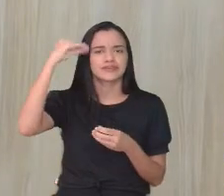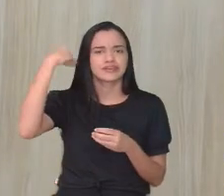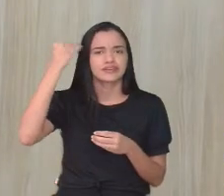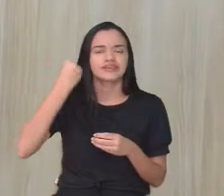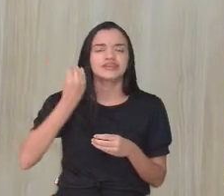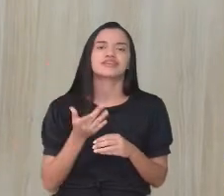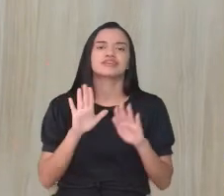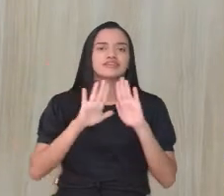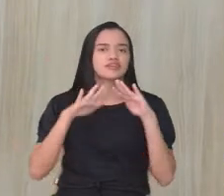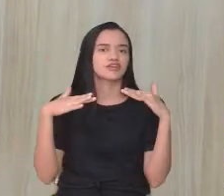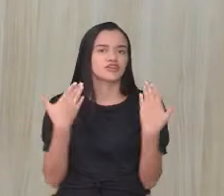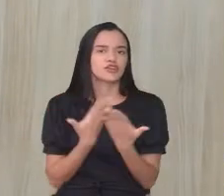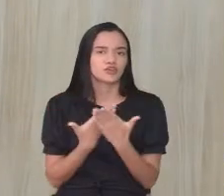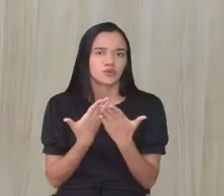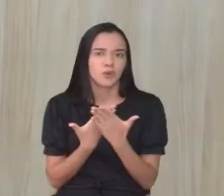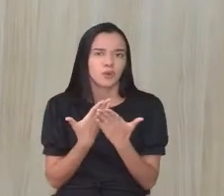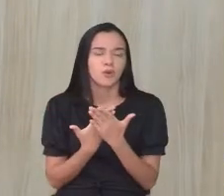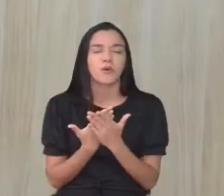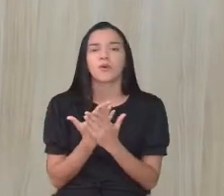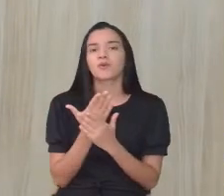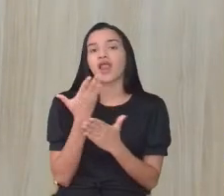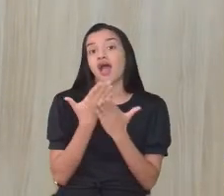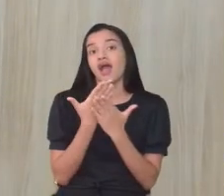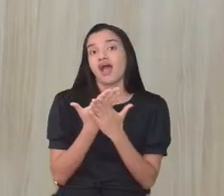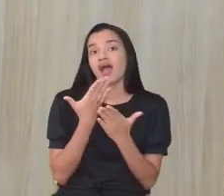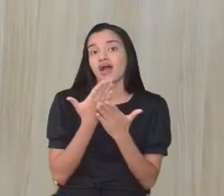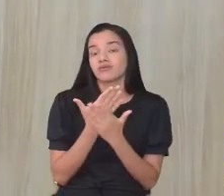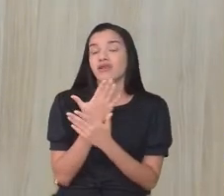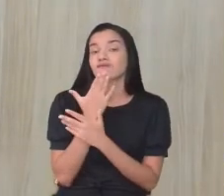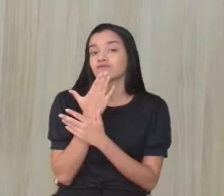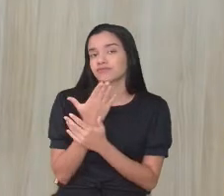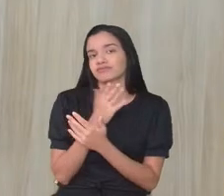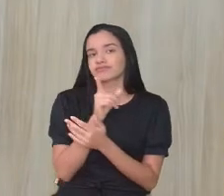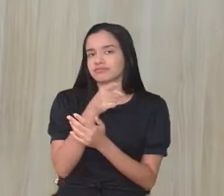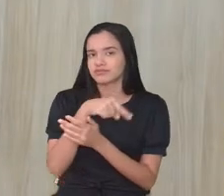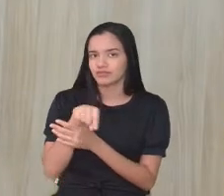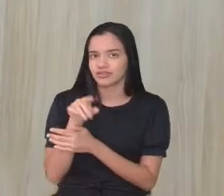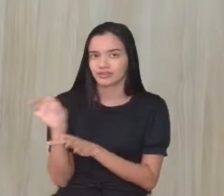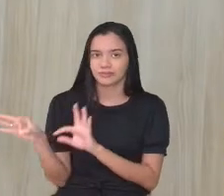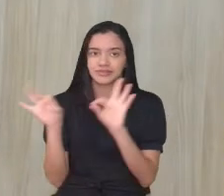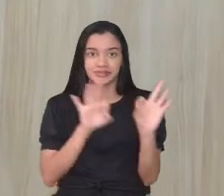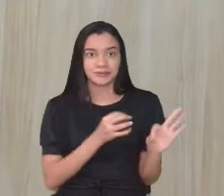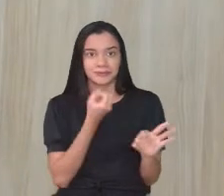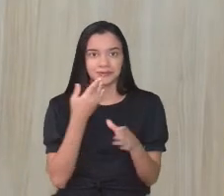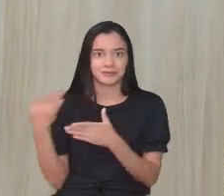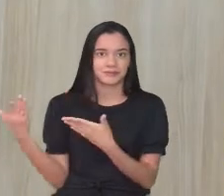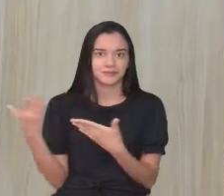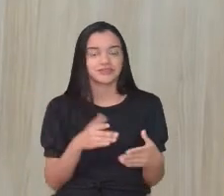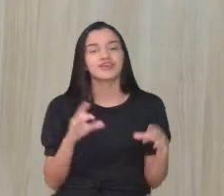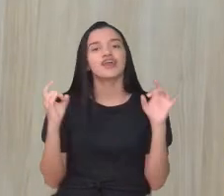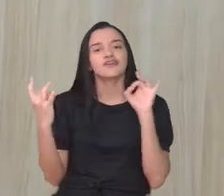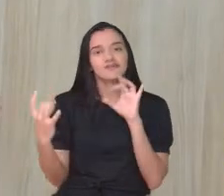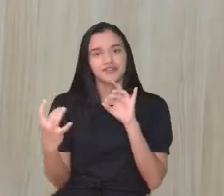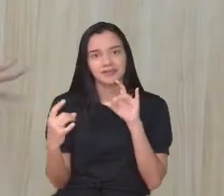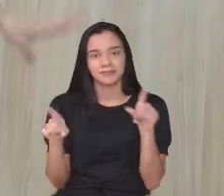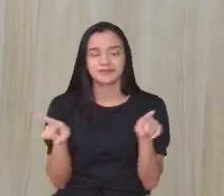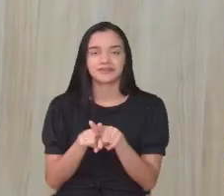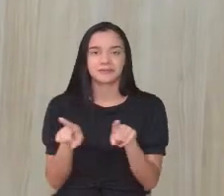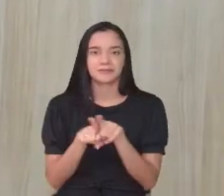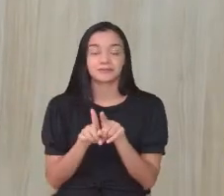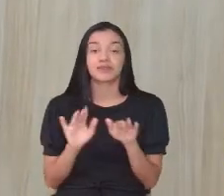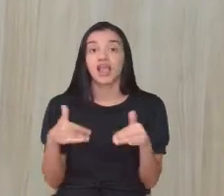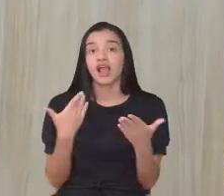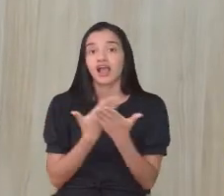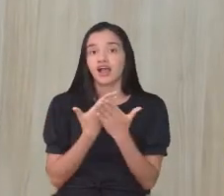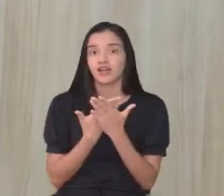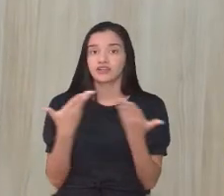a escola, quais são as aulas favoritas de vocês, o que vocês gostam de assistir. É sempre muito bem-vindo, o feedback é sempre muito bem-vindo. A aula